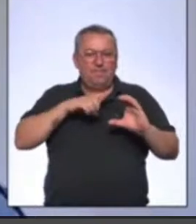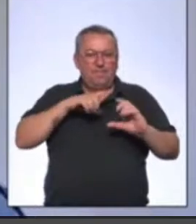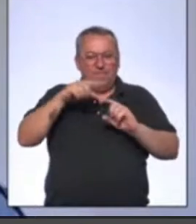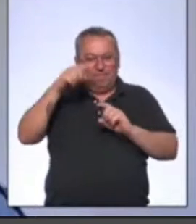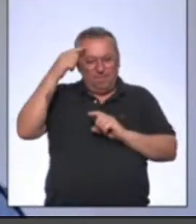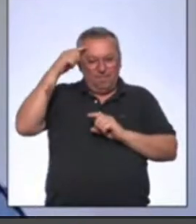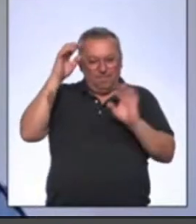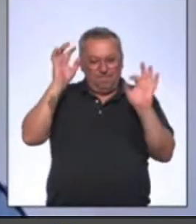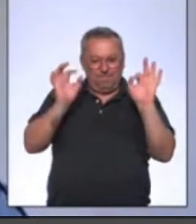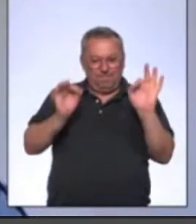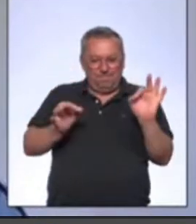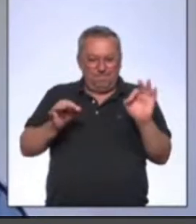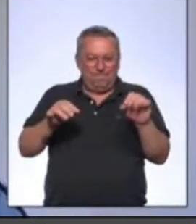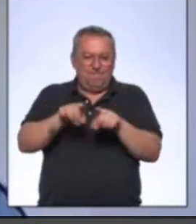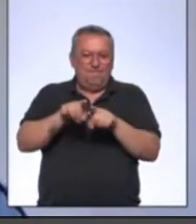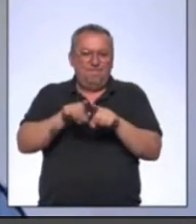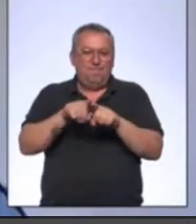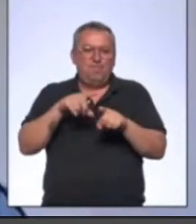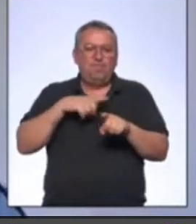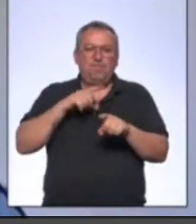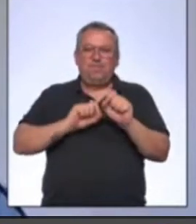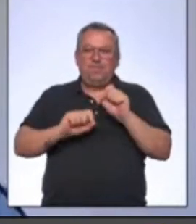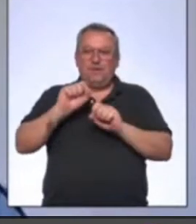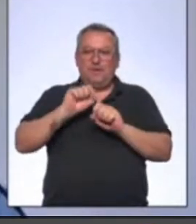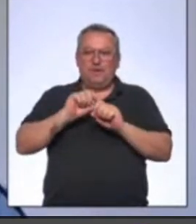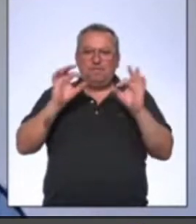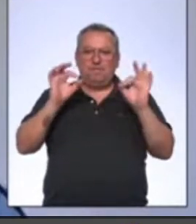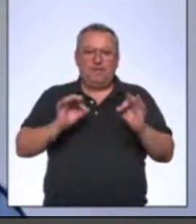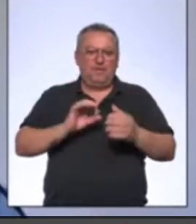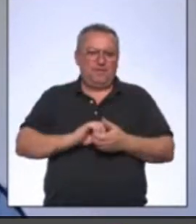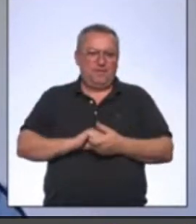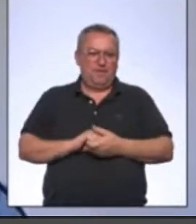pensamento correto, fizeram a interação certa.